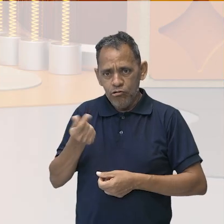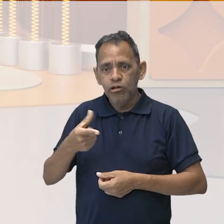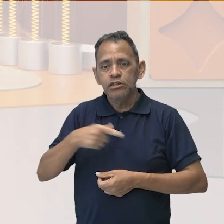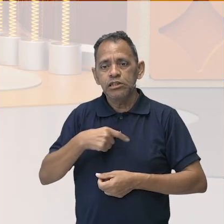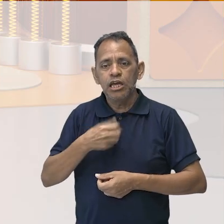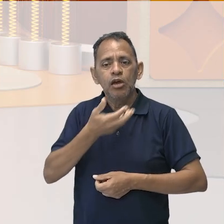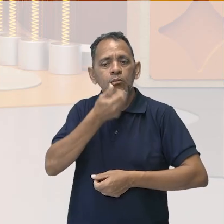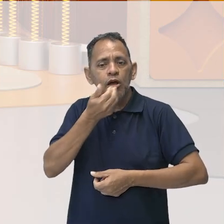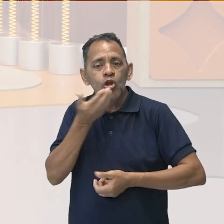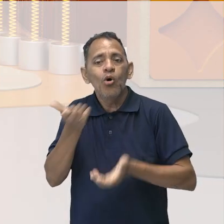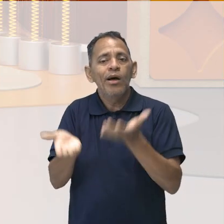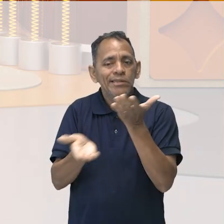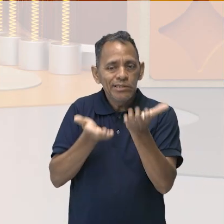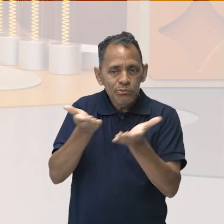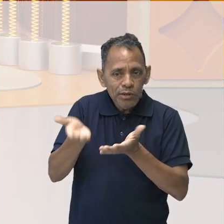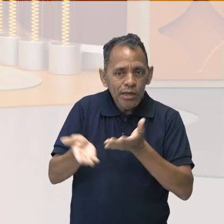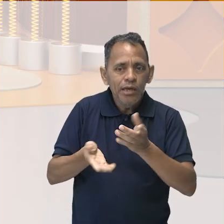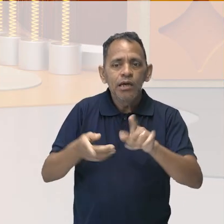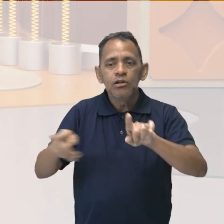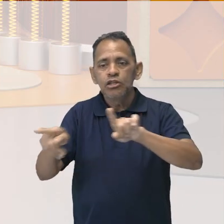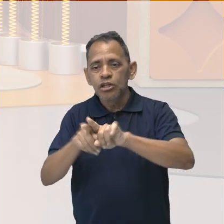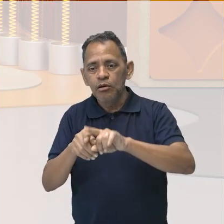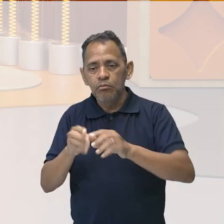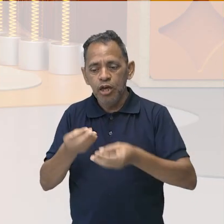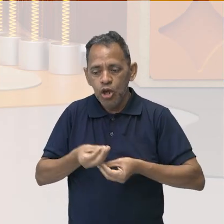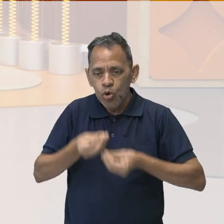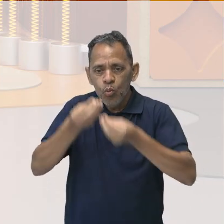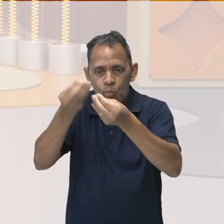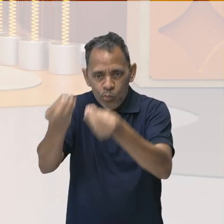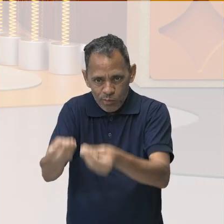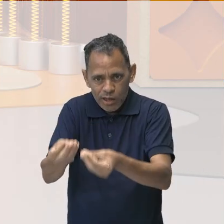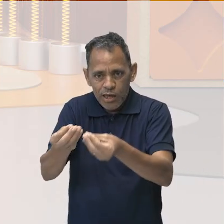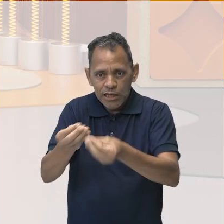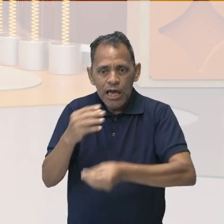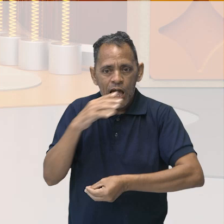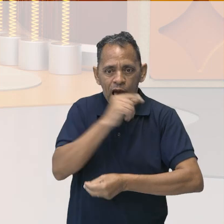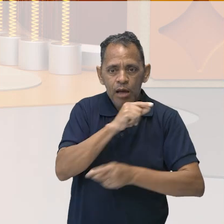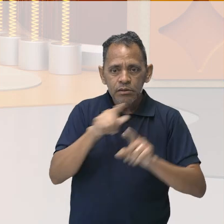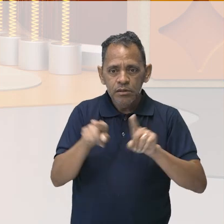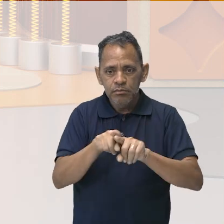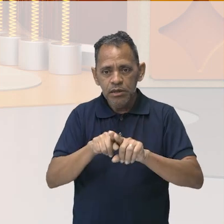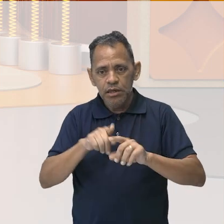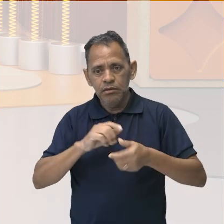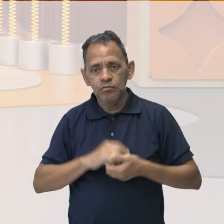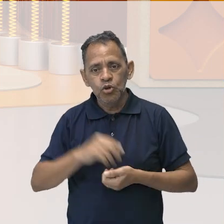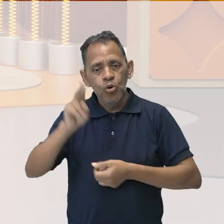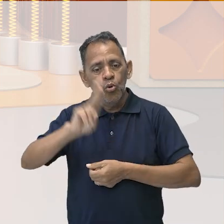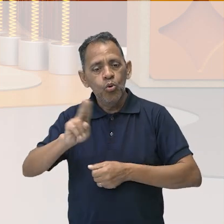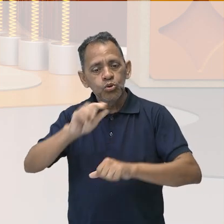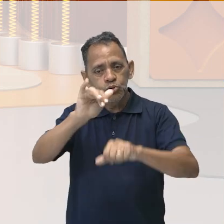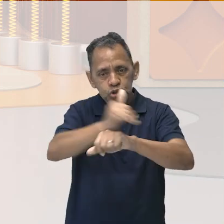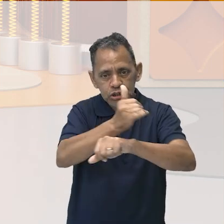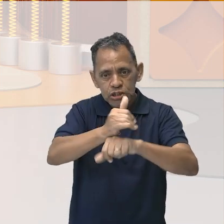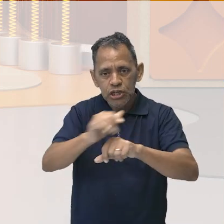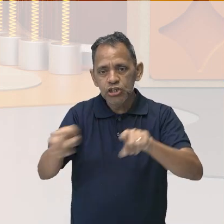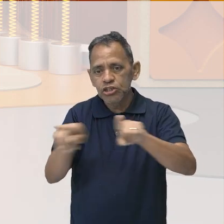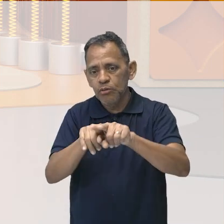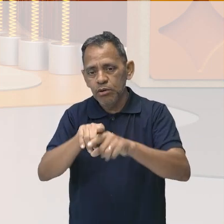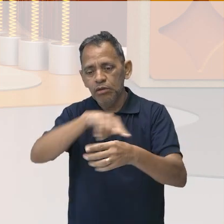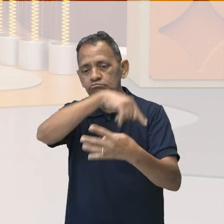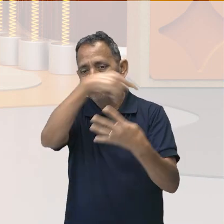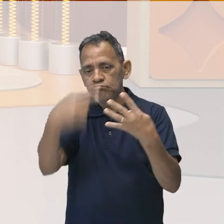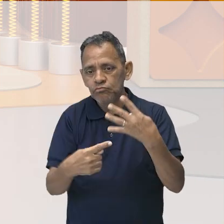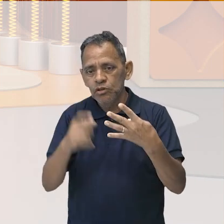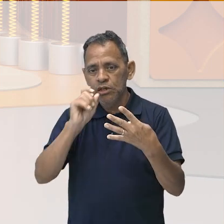melhor atendimento, por exemplo, uma entrega mais rápida e por aí vai, né? Mas, além disso, também uma outra